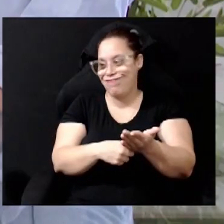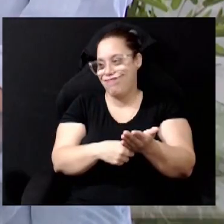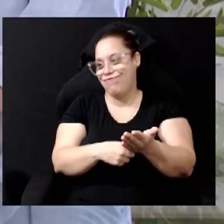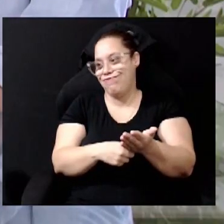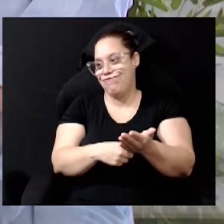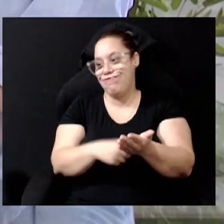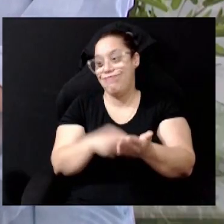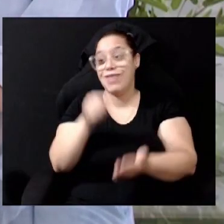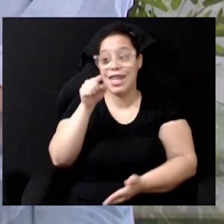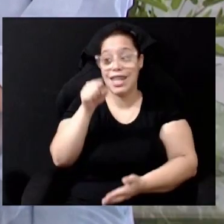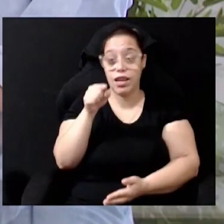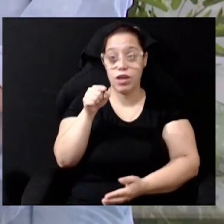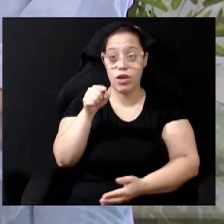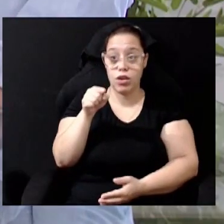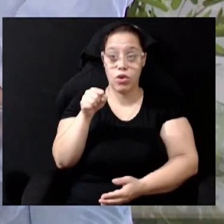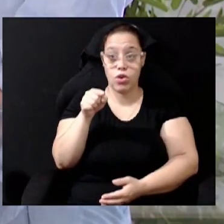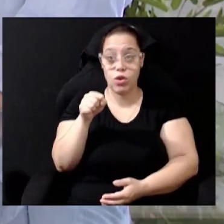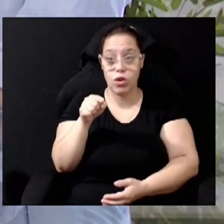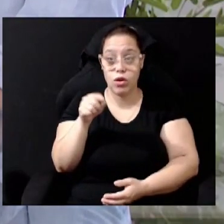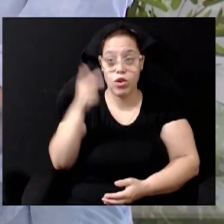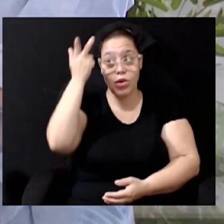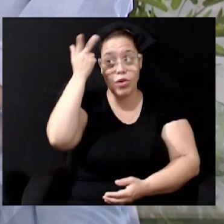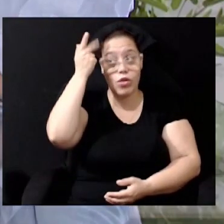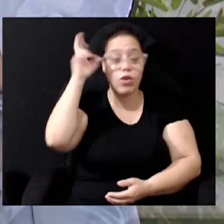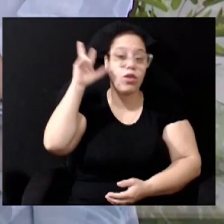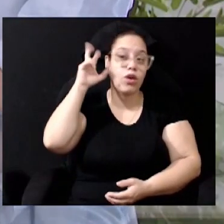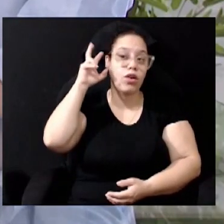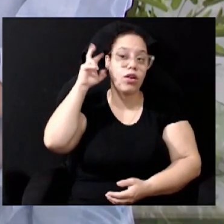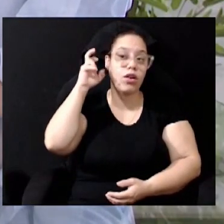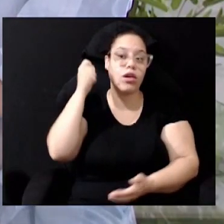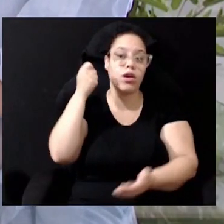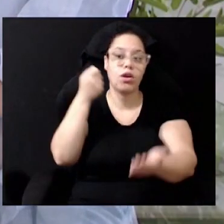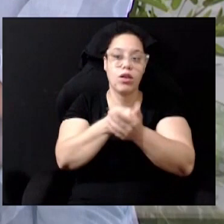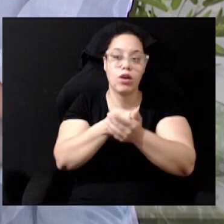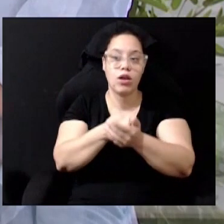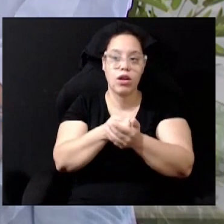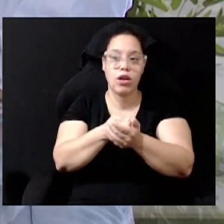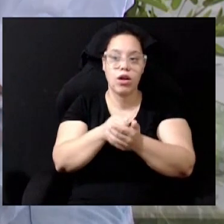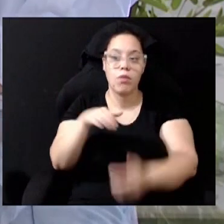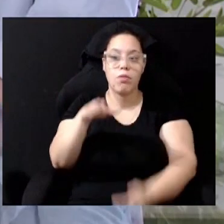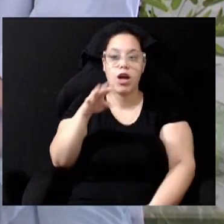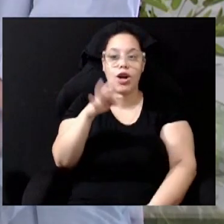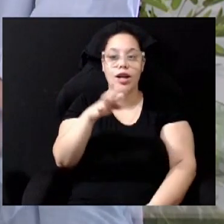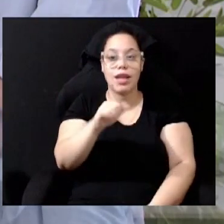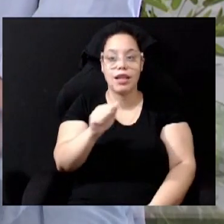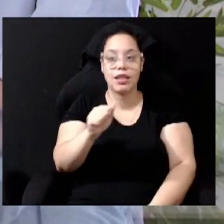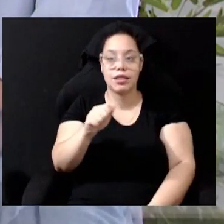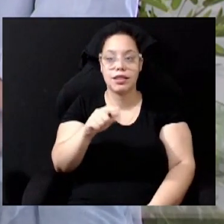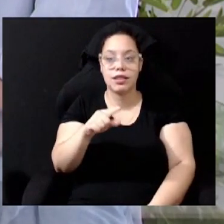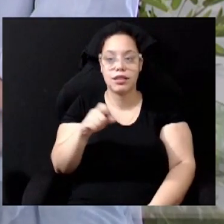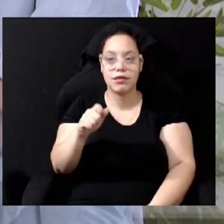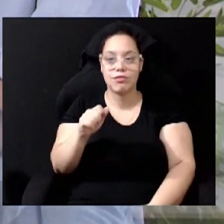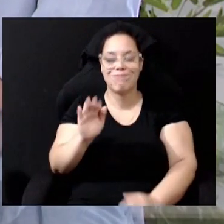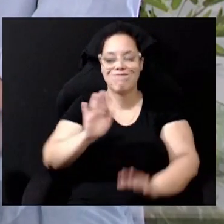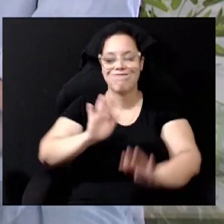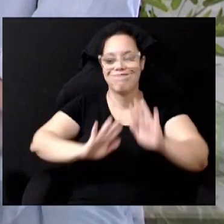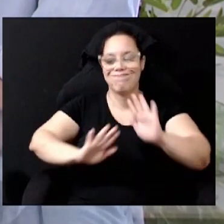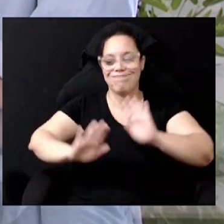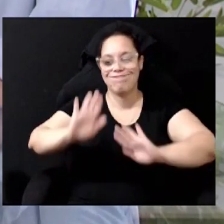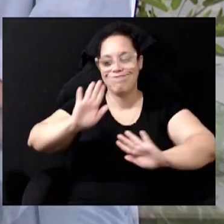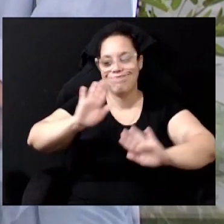o que é super comum a gente ouvir é paga aquilo que tem a maior taxa. Mas tem que tomar um pouco de cuidado. Por